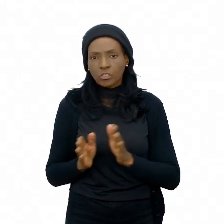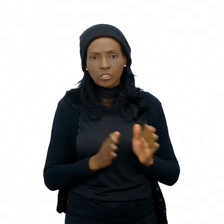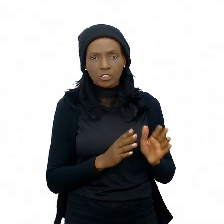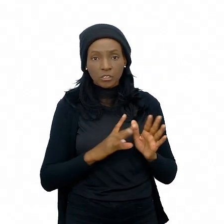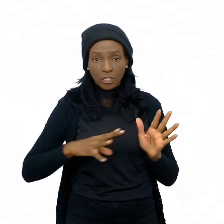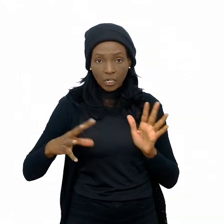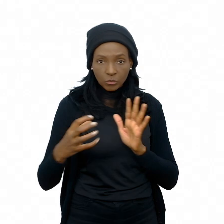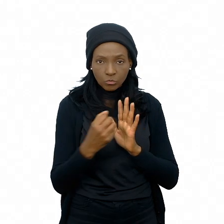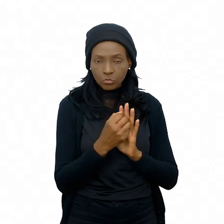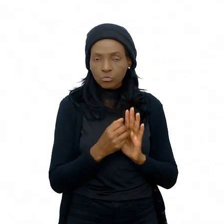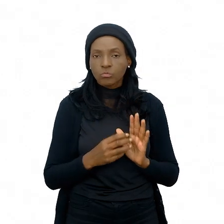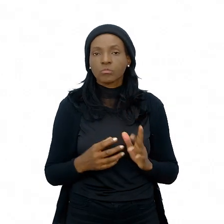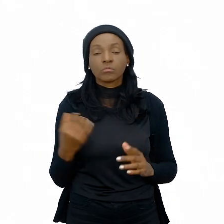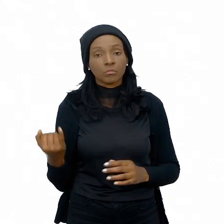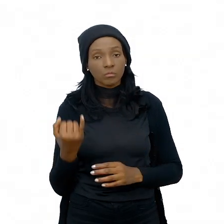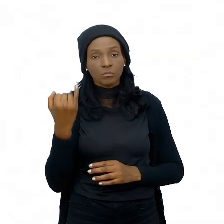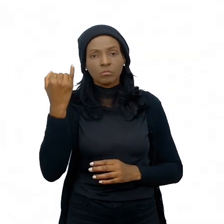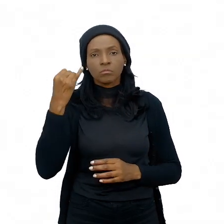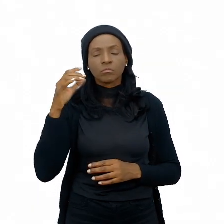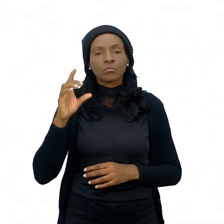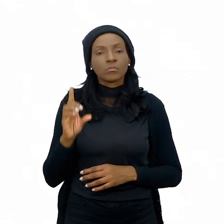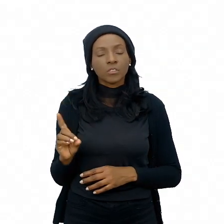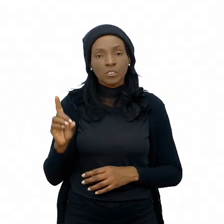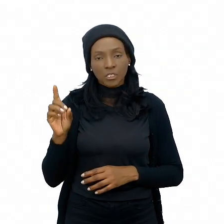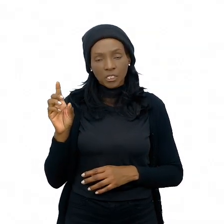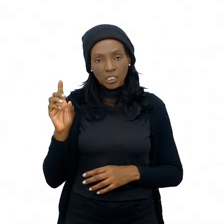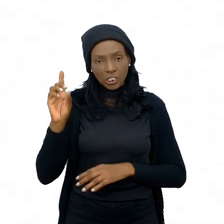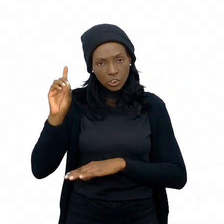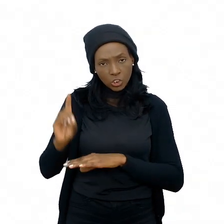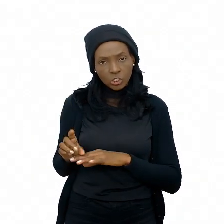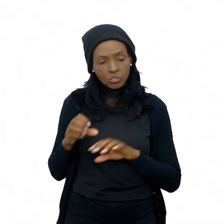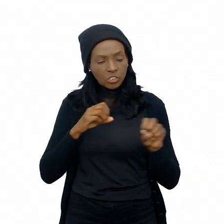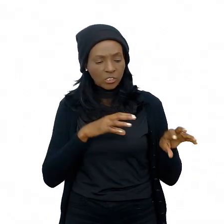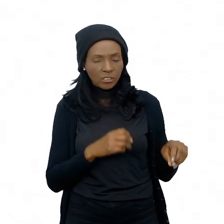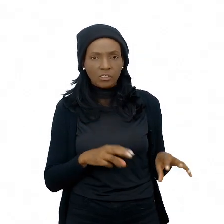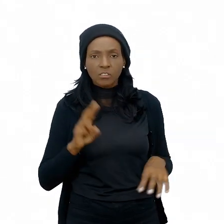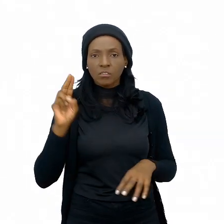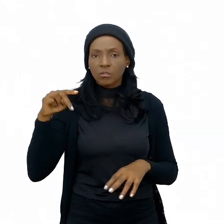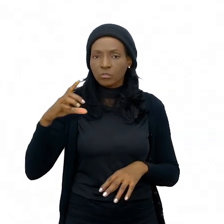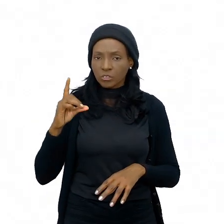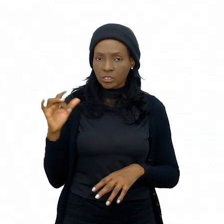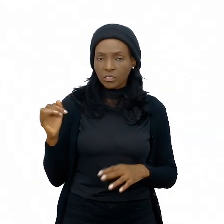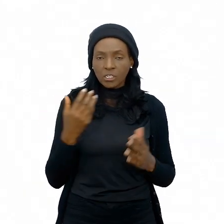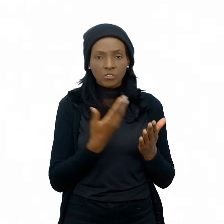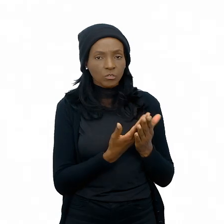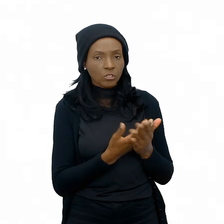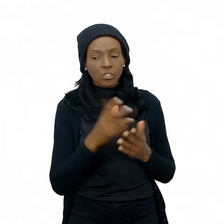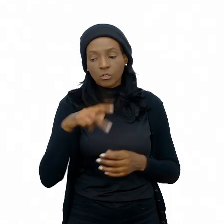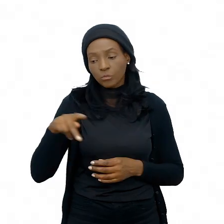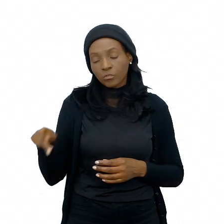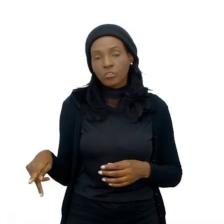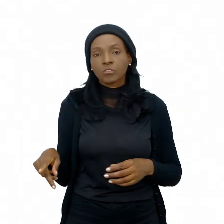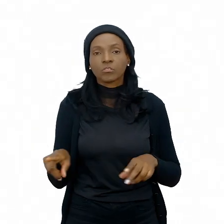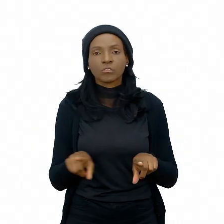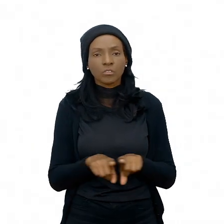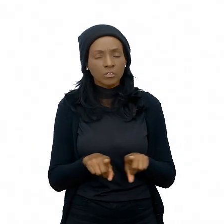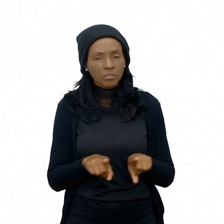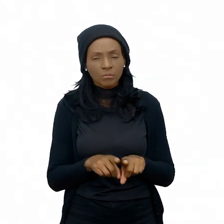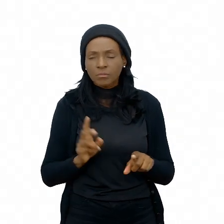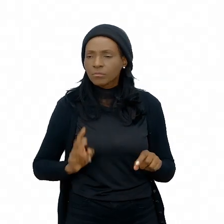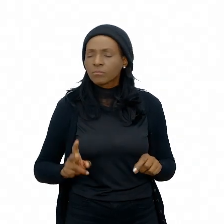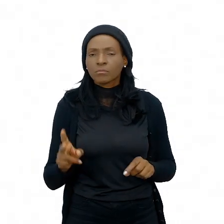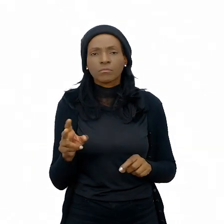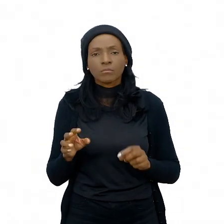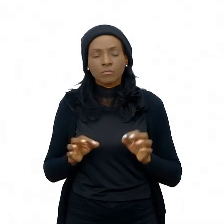dados, é importante que a diretoria de ensino, a unidade escolar e o próprio professor pensem numa forma